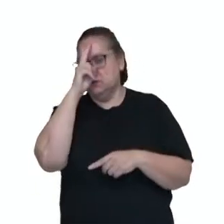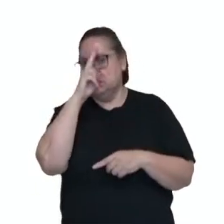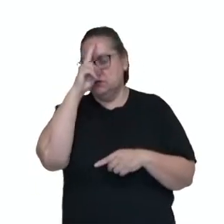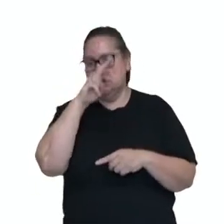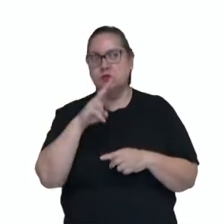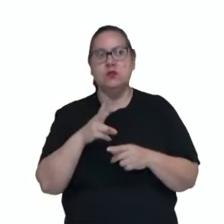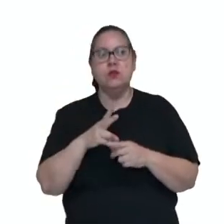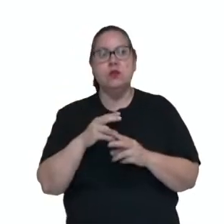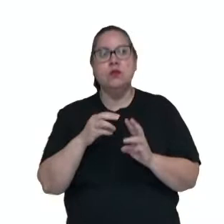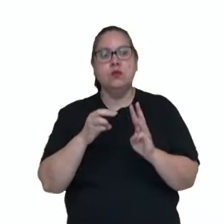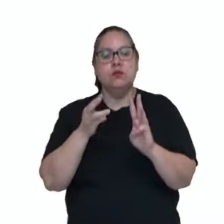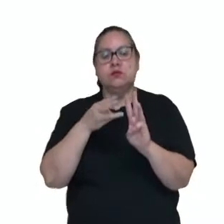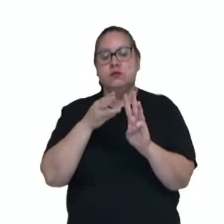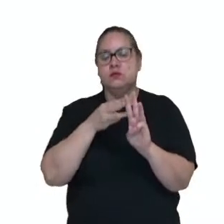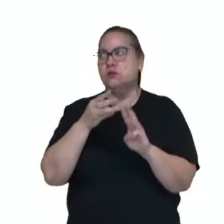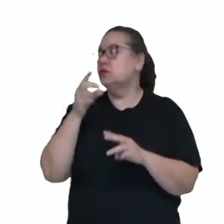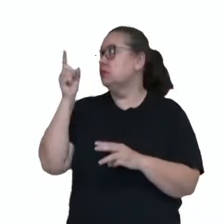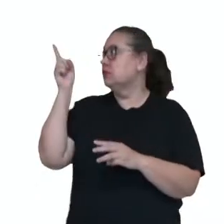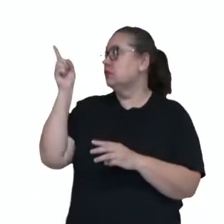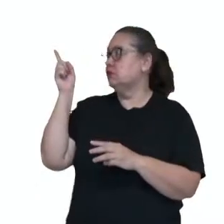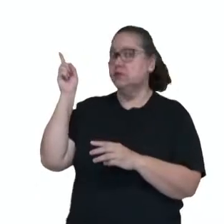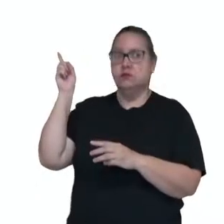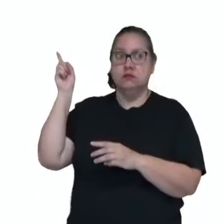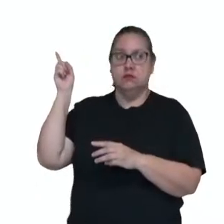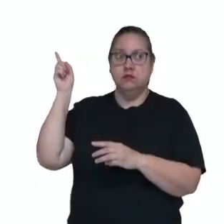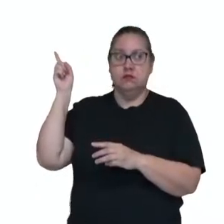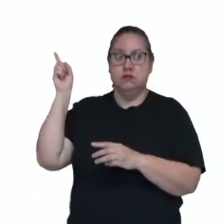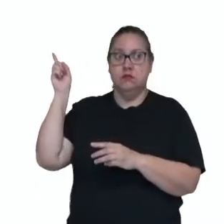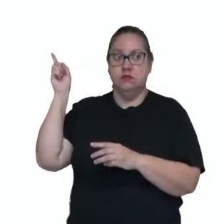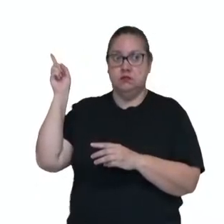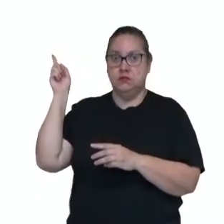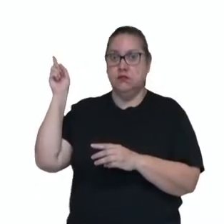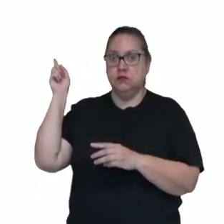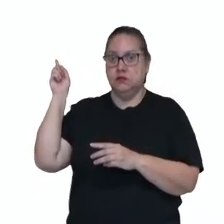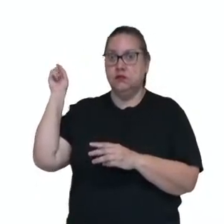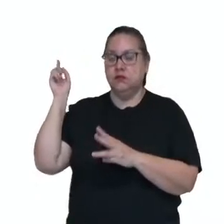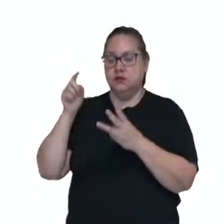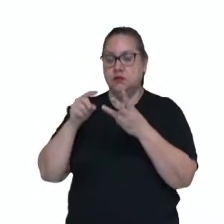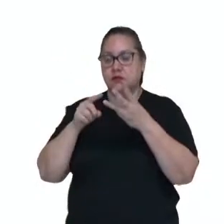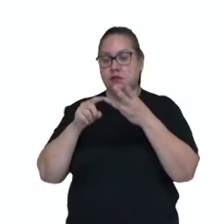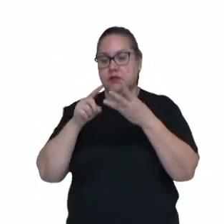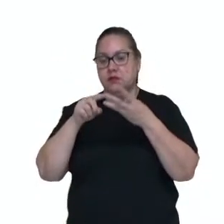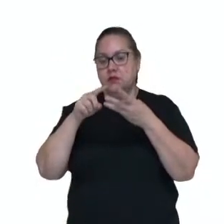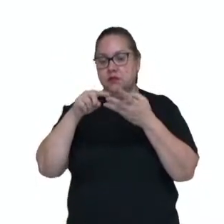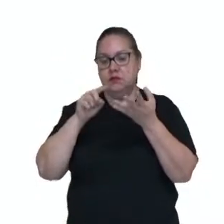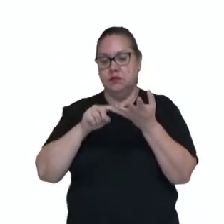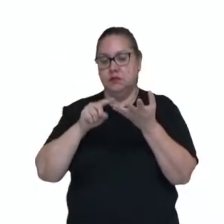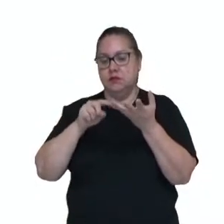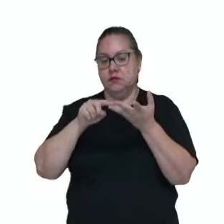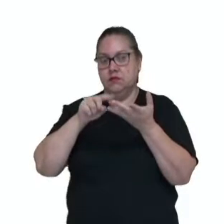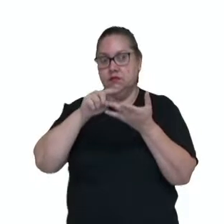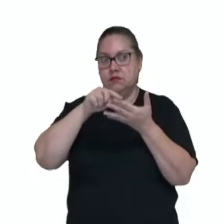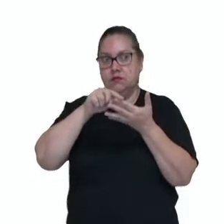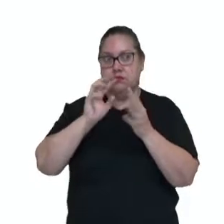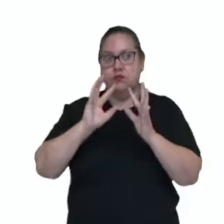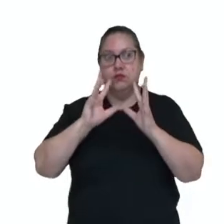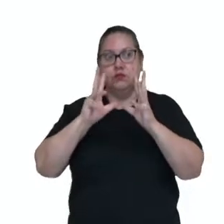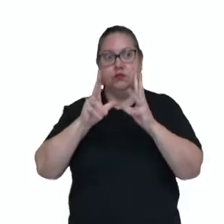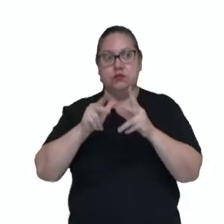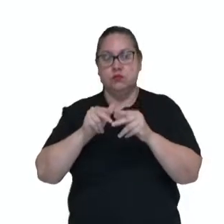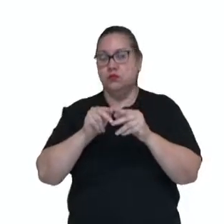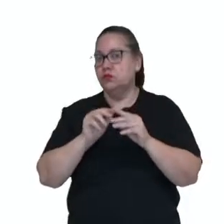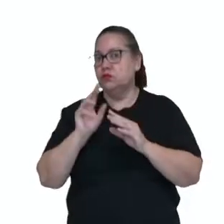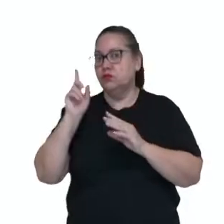Povos indígenas: Assurinis do Xingu, Tapirapés, Caiapós, Tapirapés, Tiquibactas e